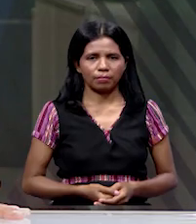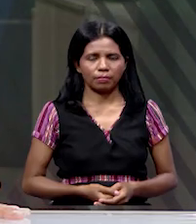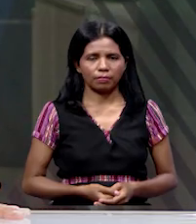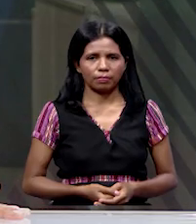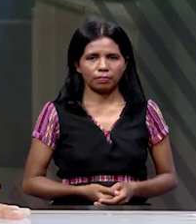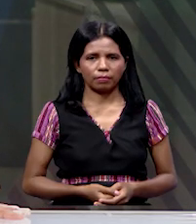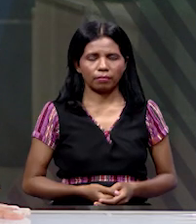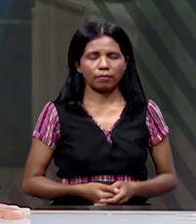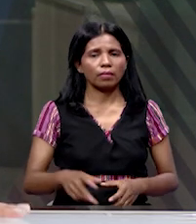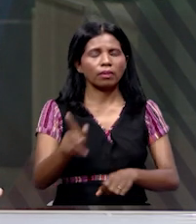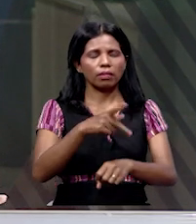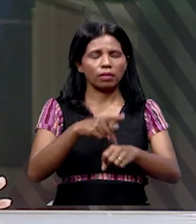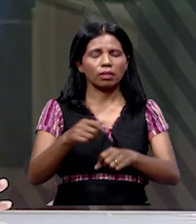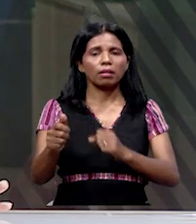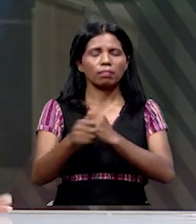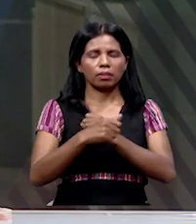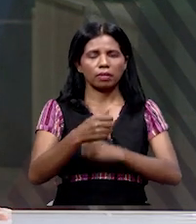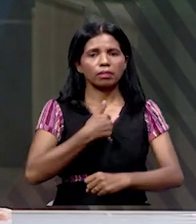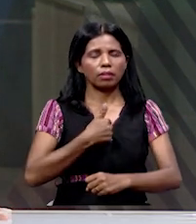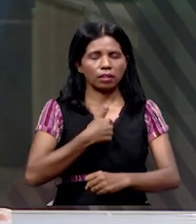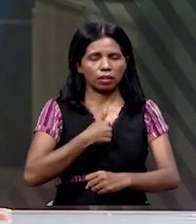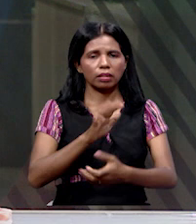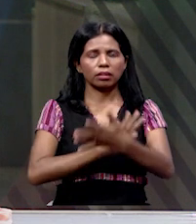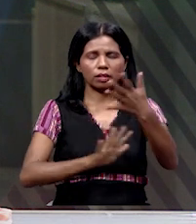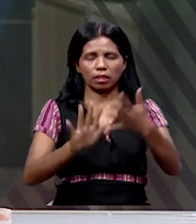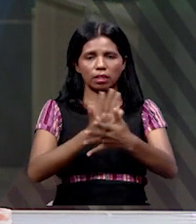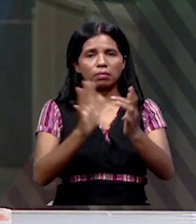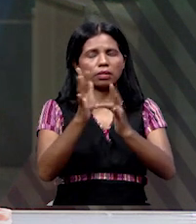Devoto Filipina, Bakuan Rasi, Kuri celebra Jesus Cristo, Nia Paixão.